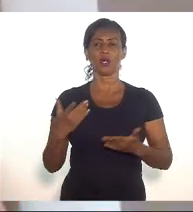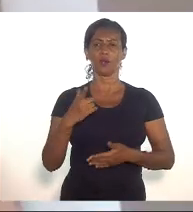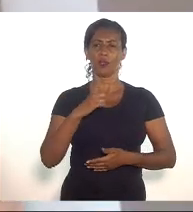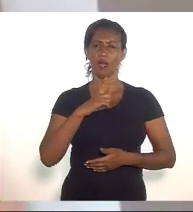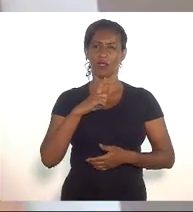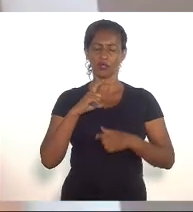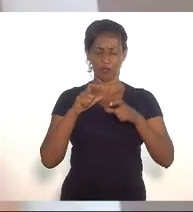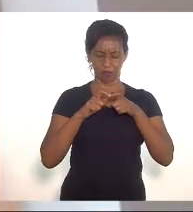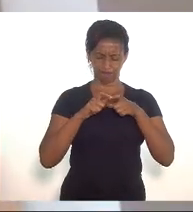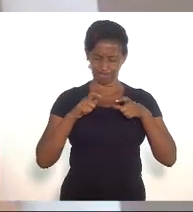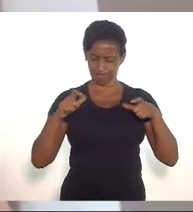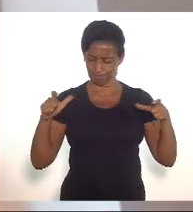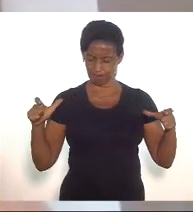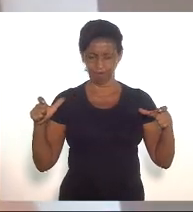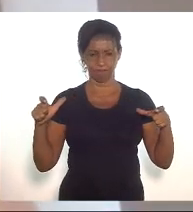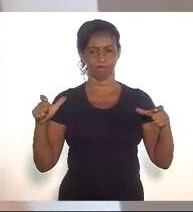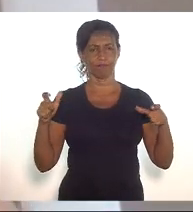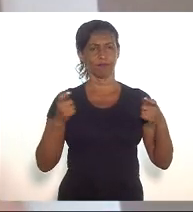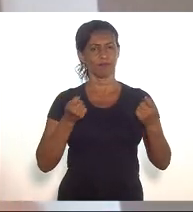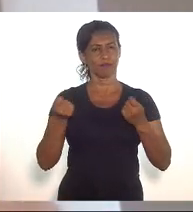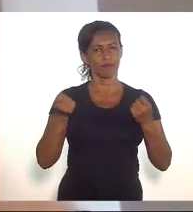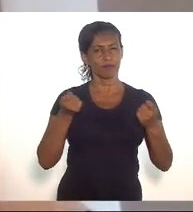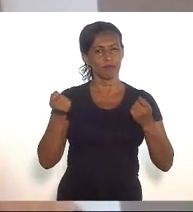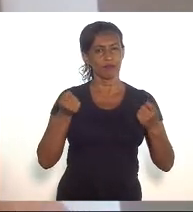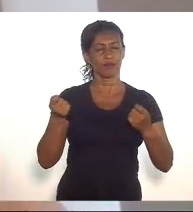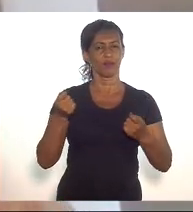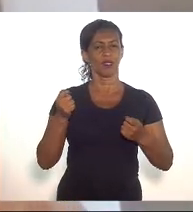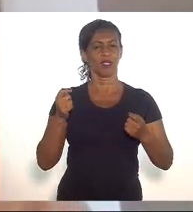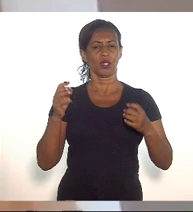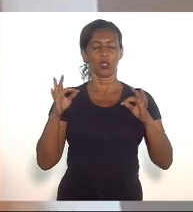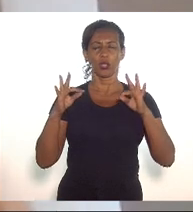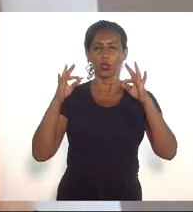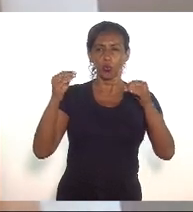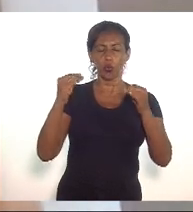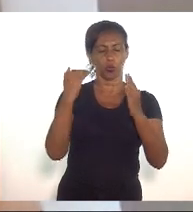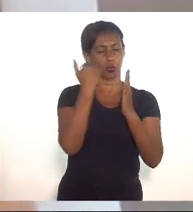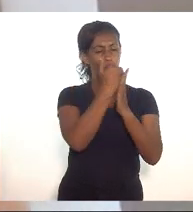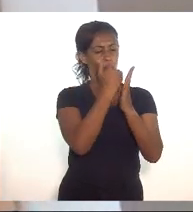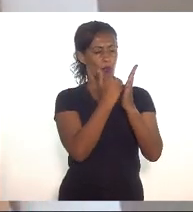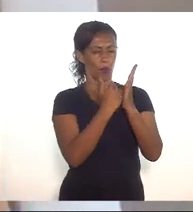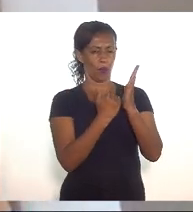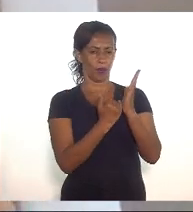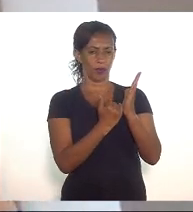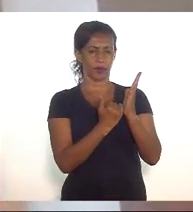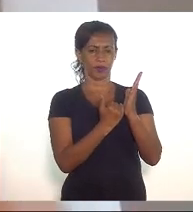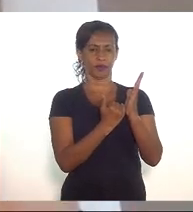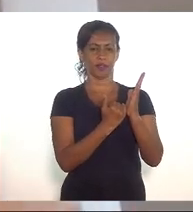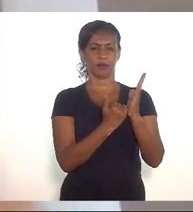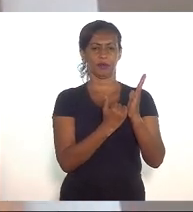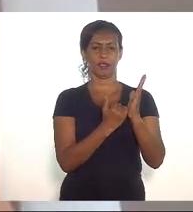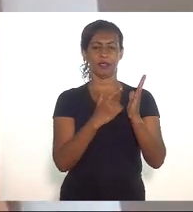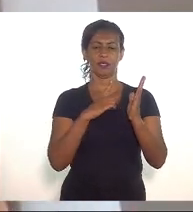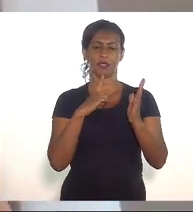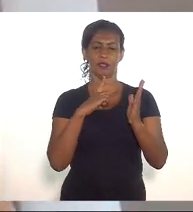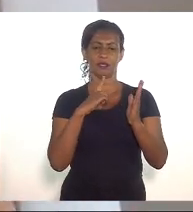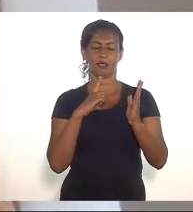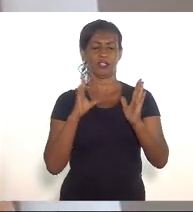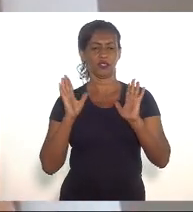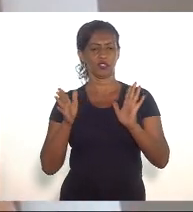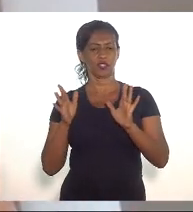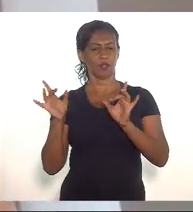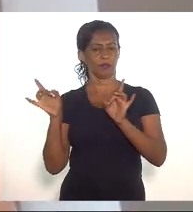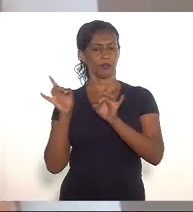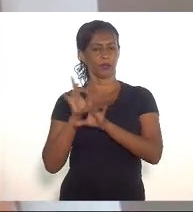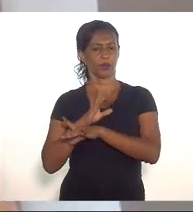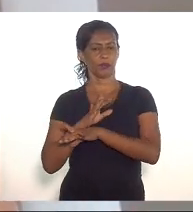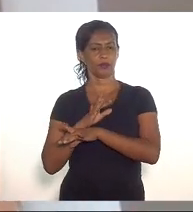esse sistema de colocar tudo aquilo que foi elencado no programa de governo eleito